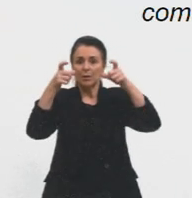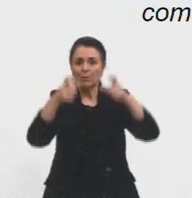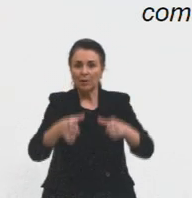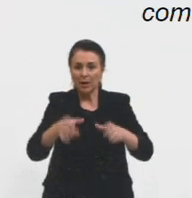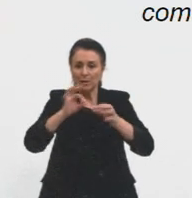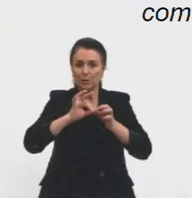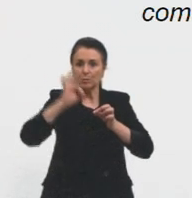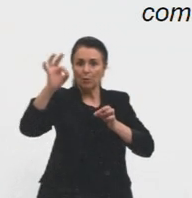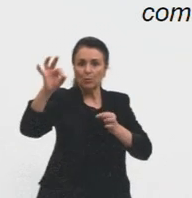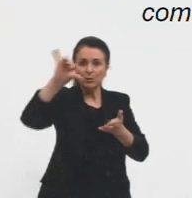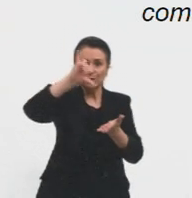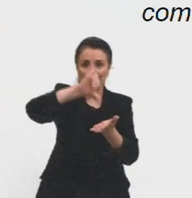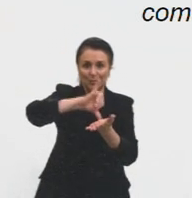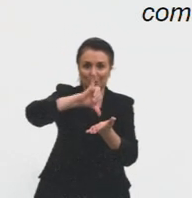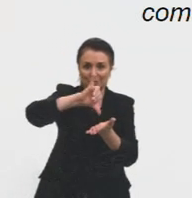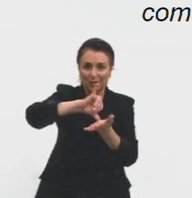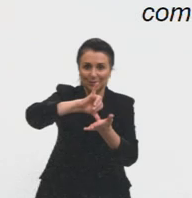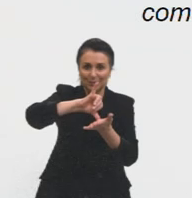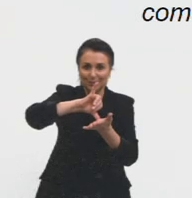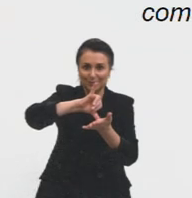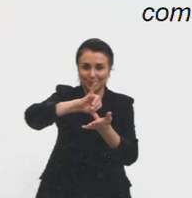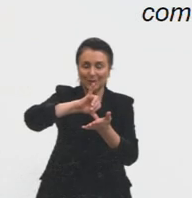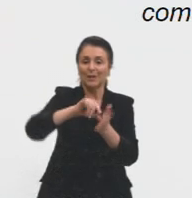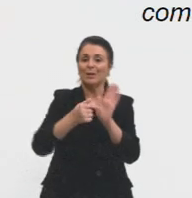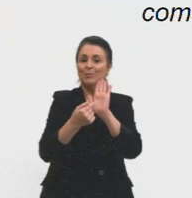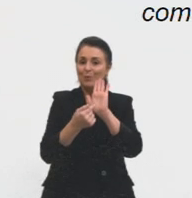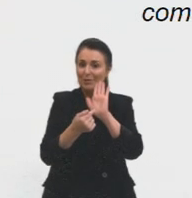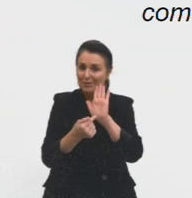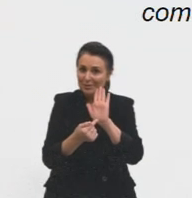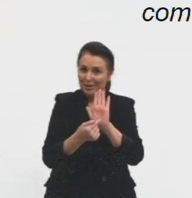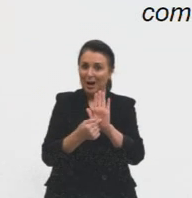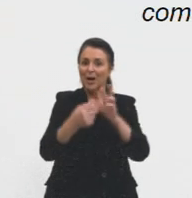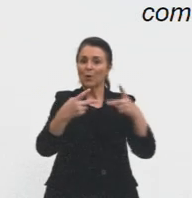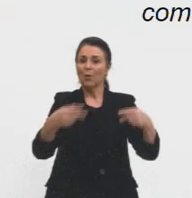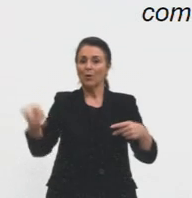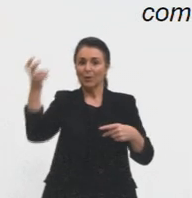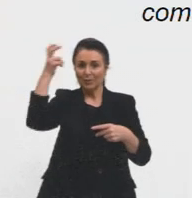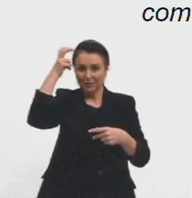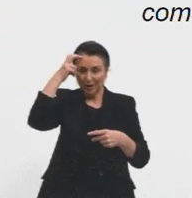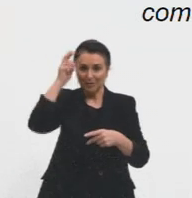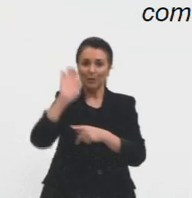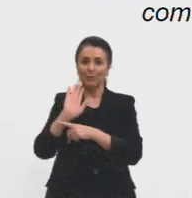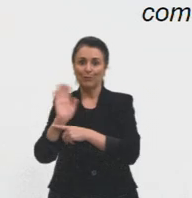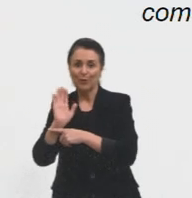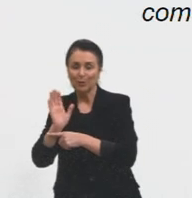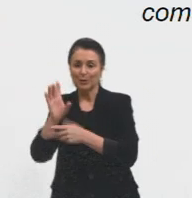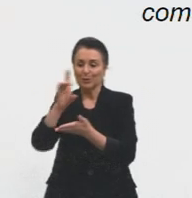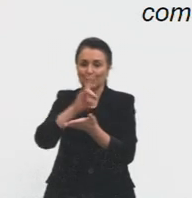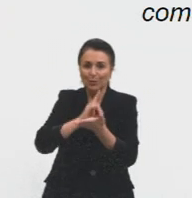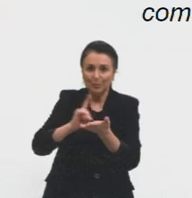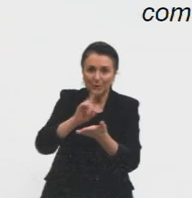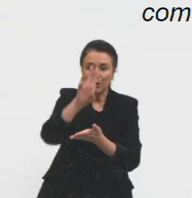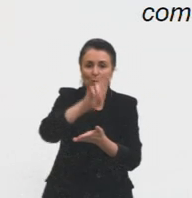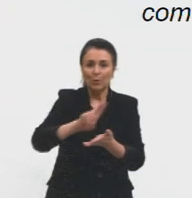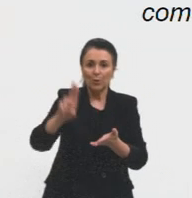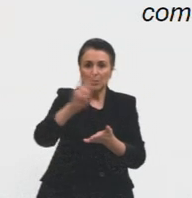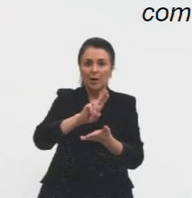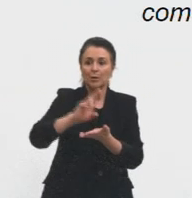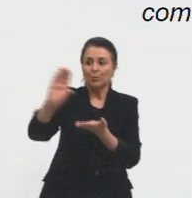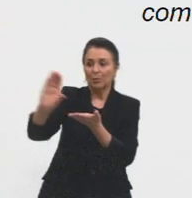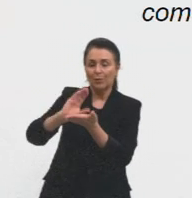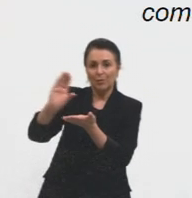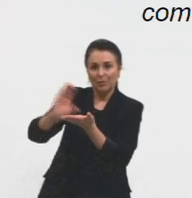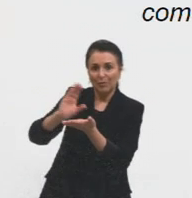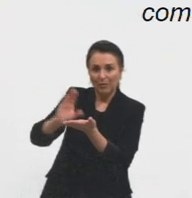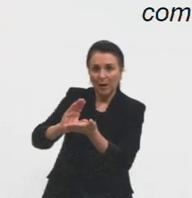periféricas as quais apresentaram programa cultural como filmes e documentários por meio de verbas provenientes